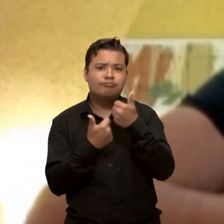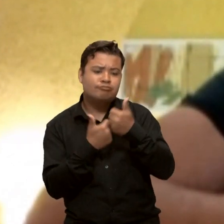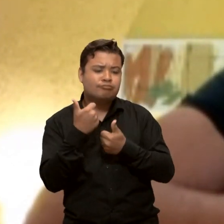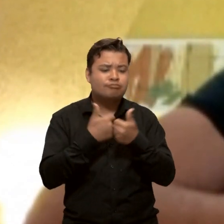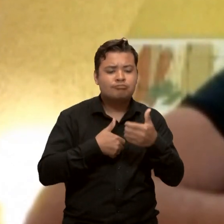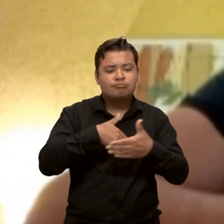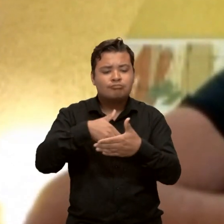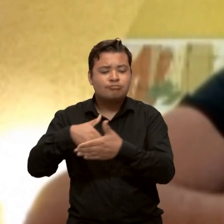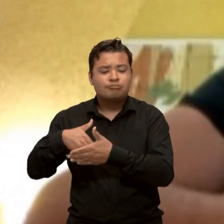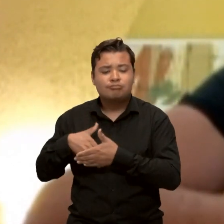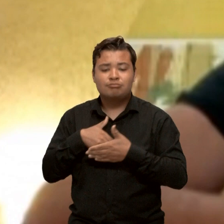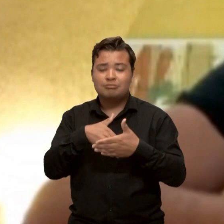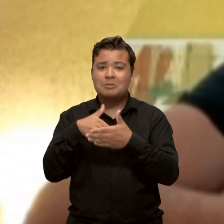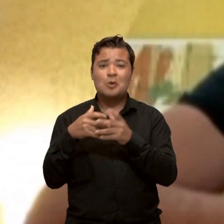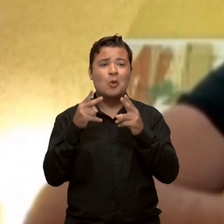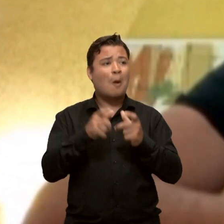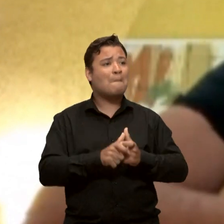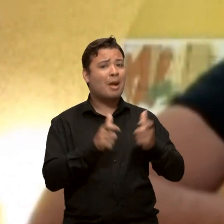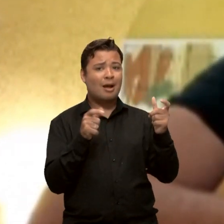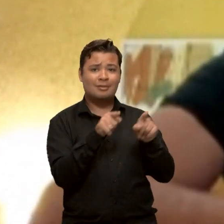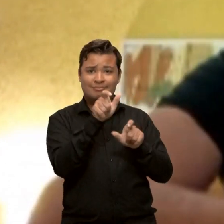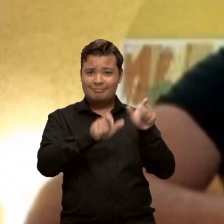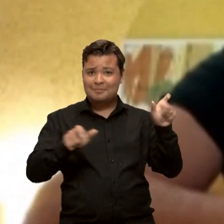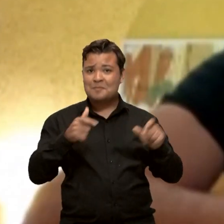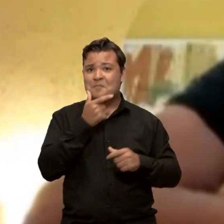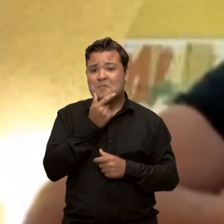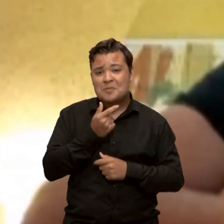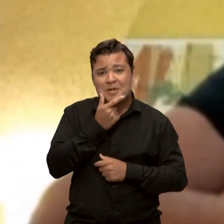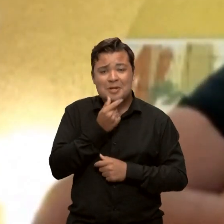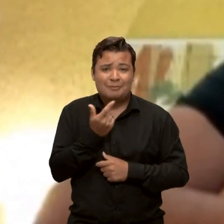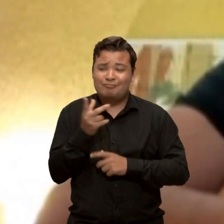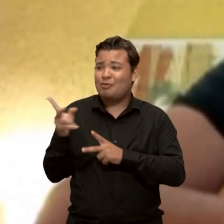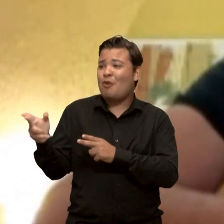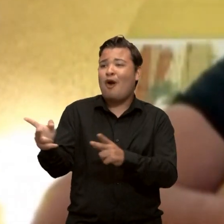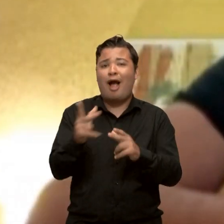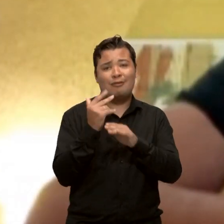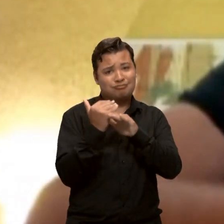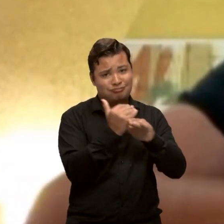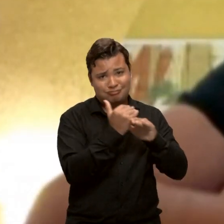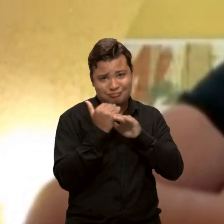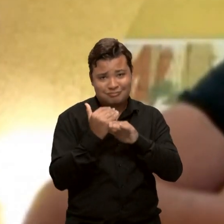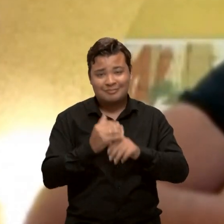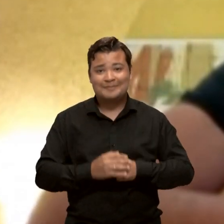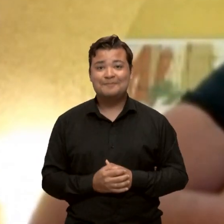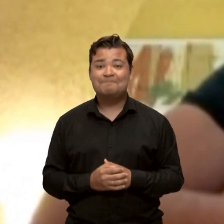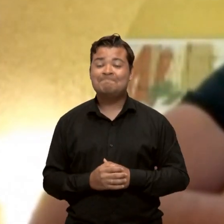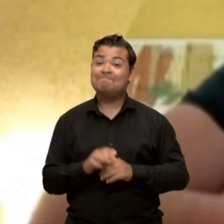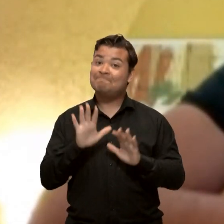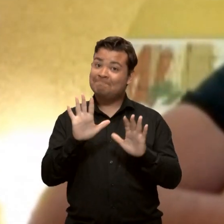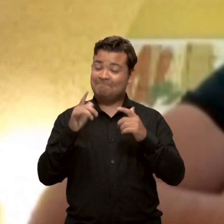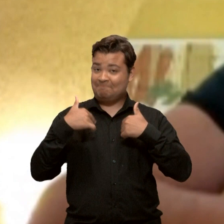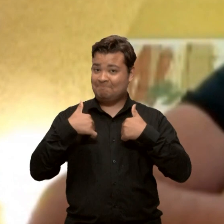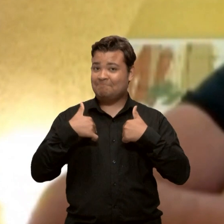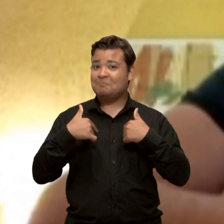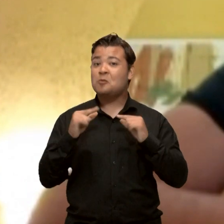acontece, né, com a maioria dos meninos, né, não tem nada de diferente. Mas eu...